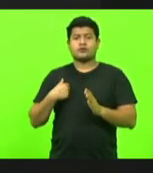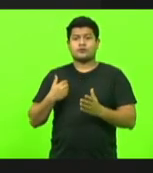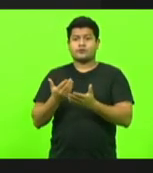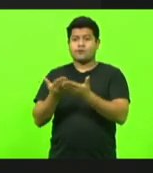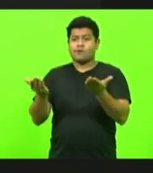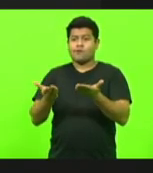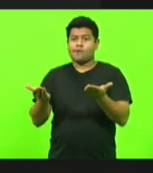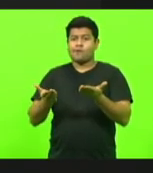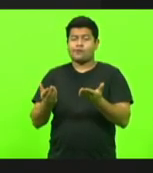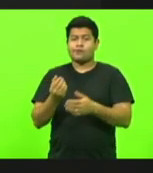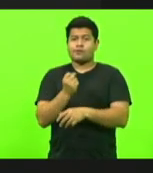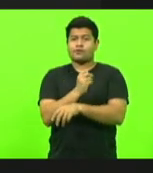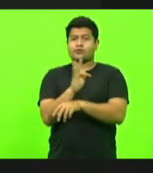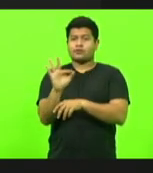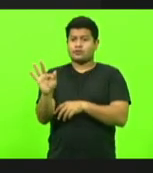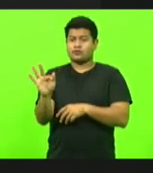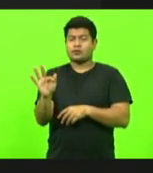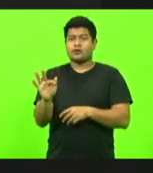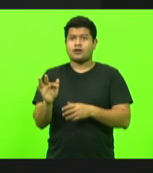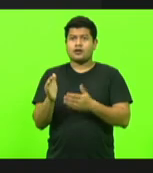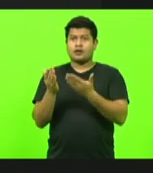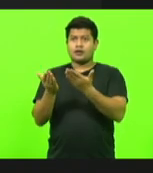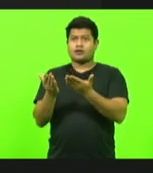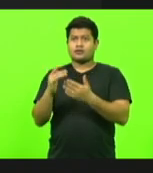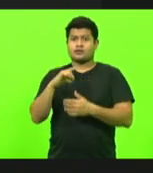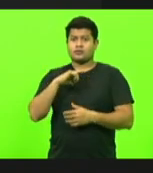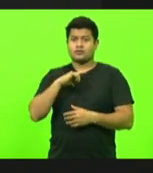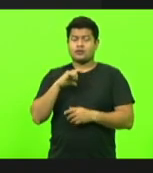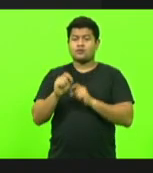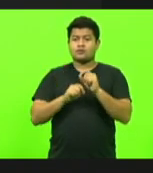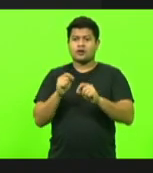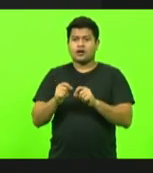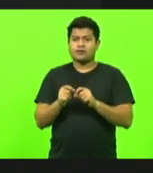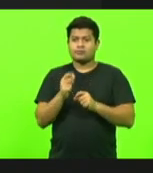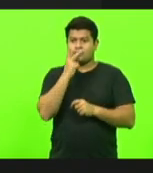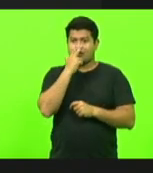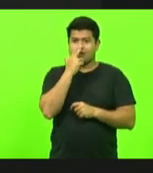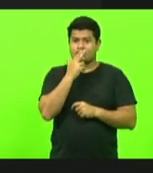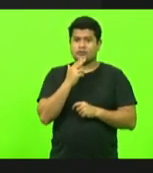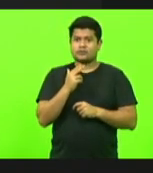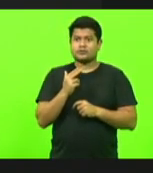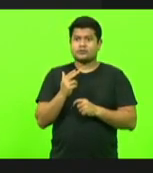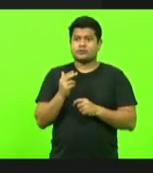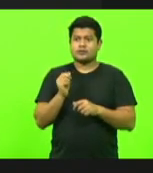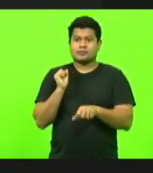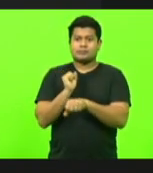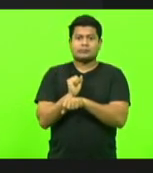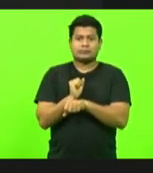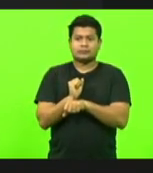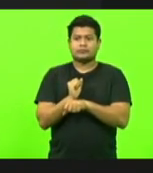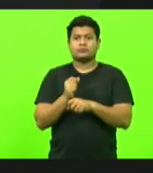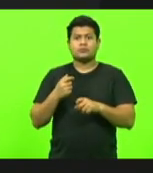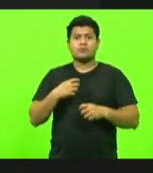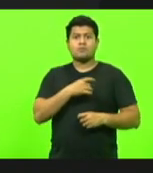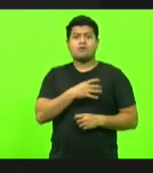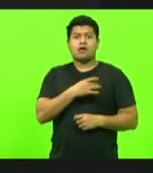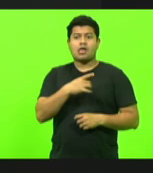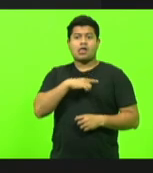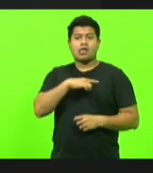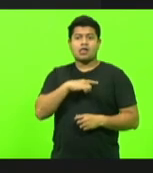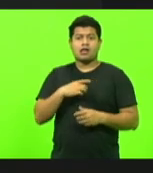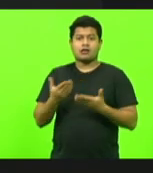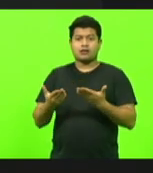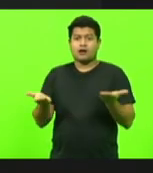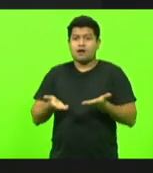acovardado, como bem evidencia o deputado Kennedy, que tem o rabo preso lá no Supremo, que agora colocaram um recesso